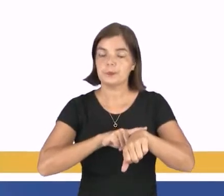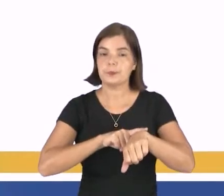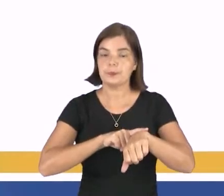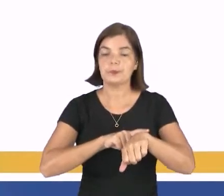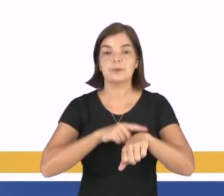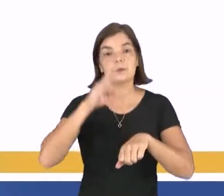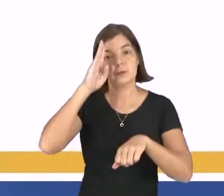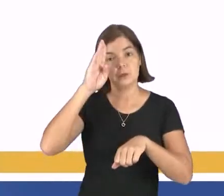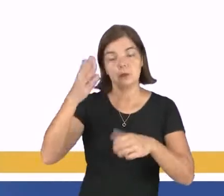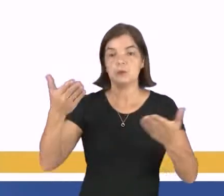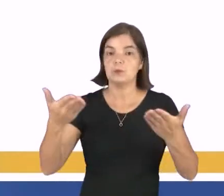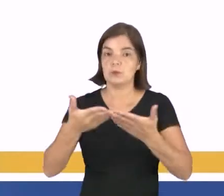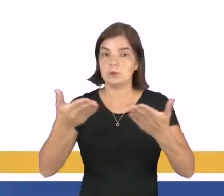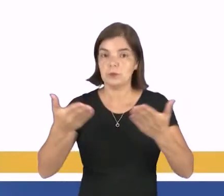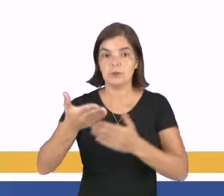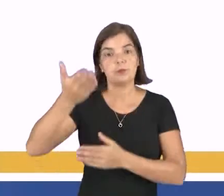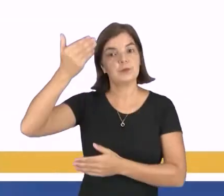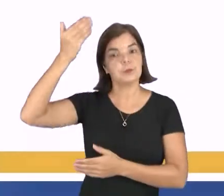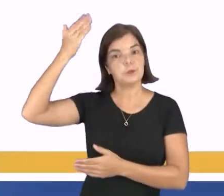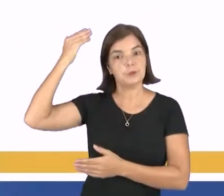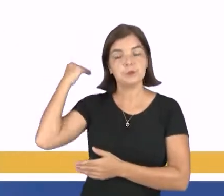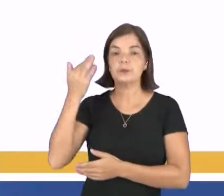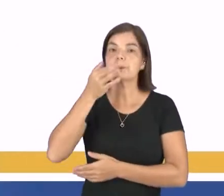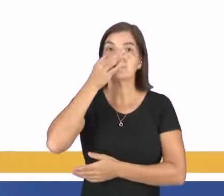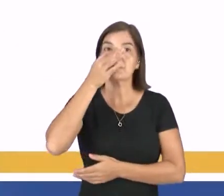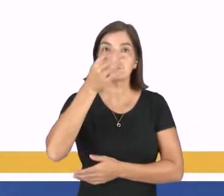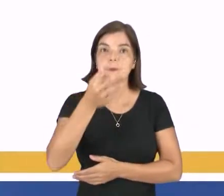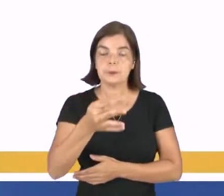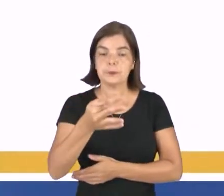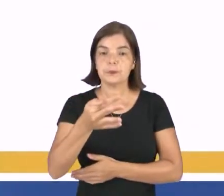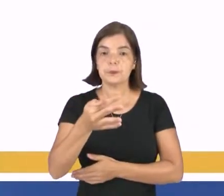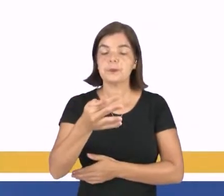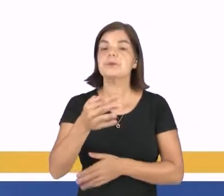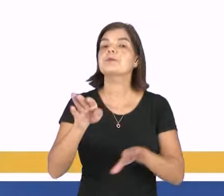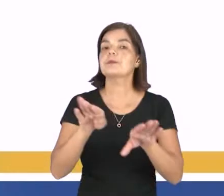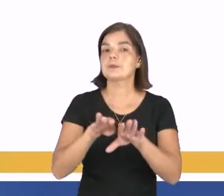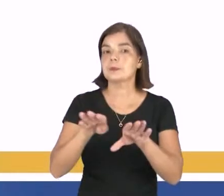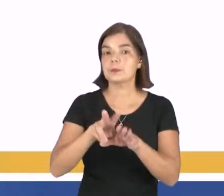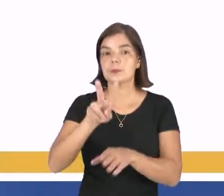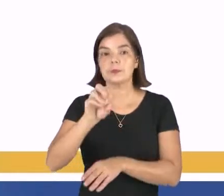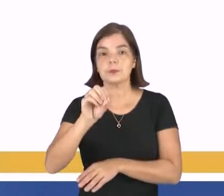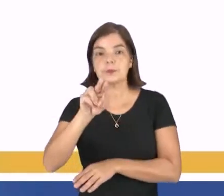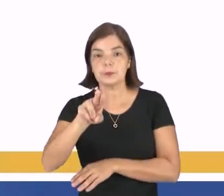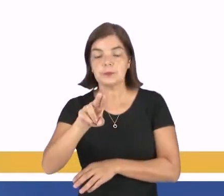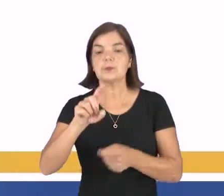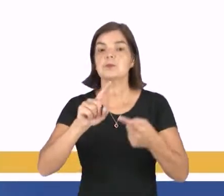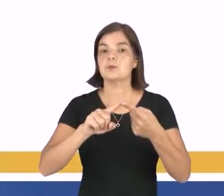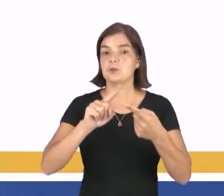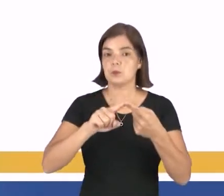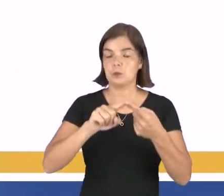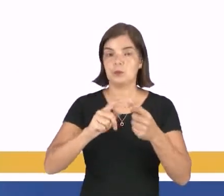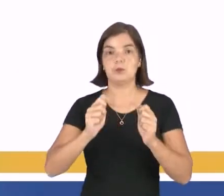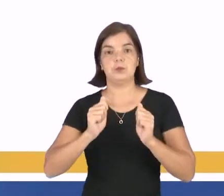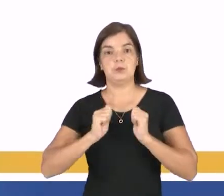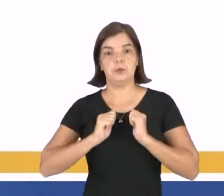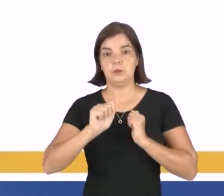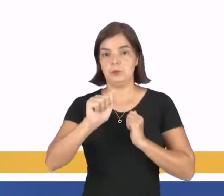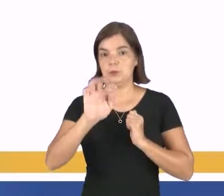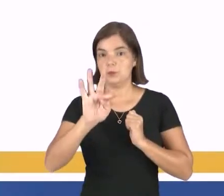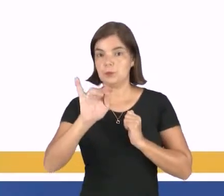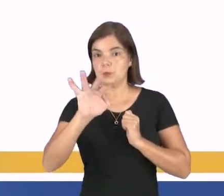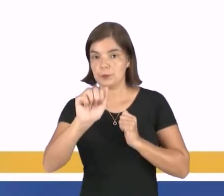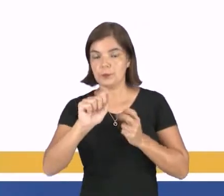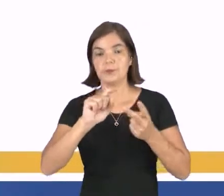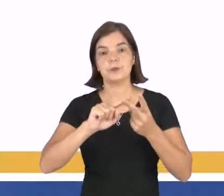tempos são presente pretérito e futuro e admite flexão de voz quando ele está na voz ativa